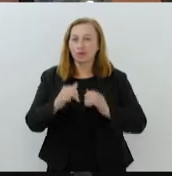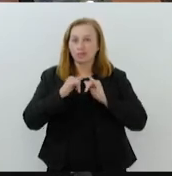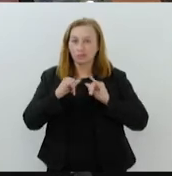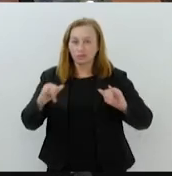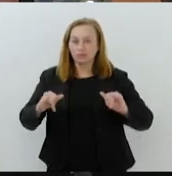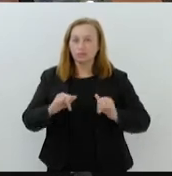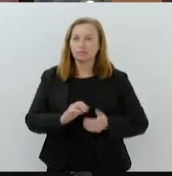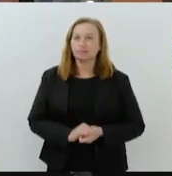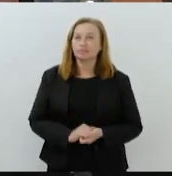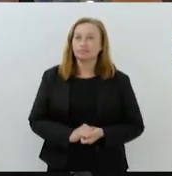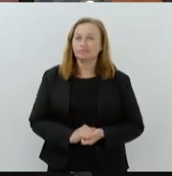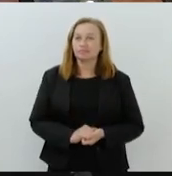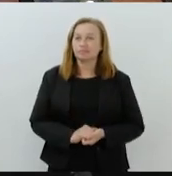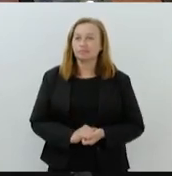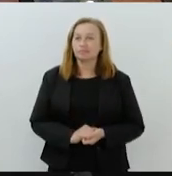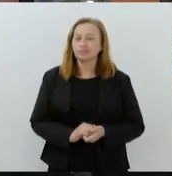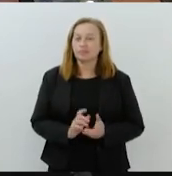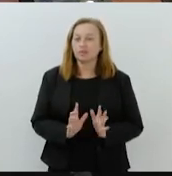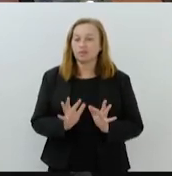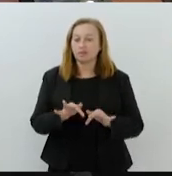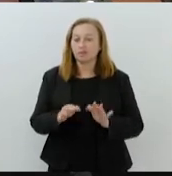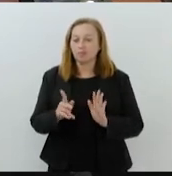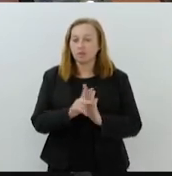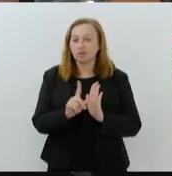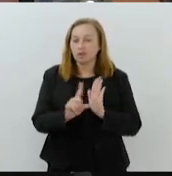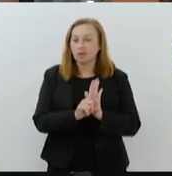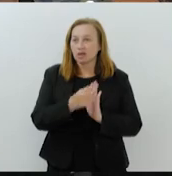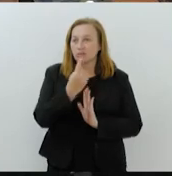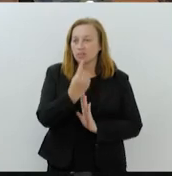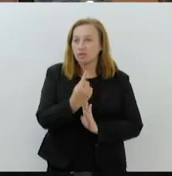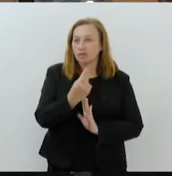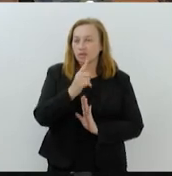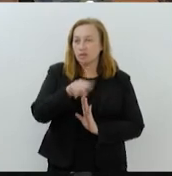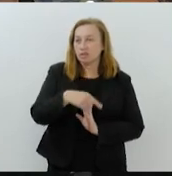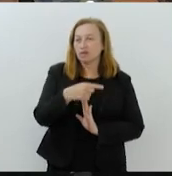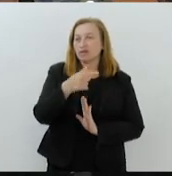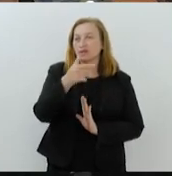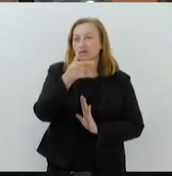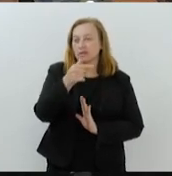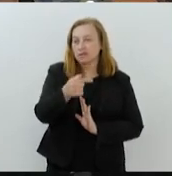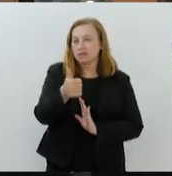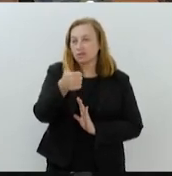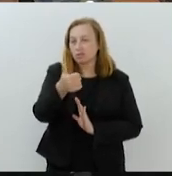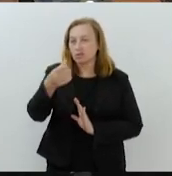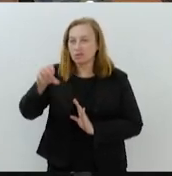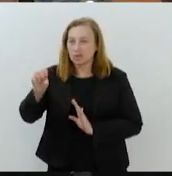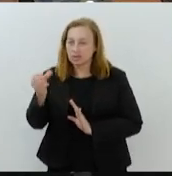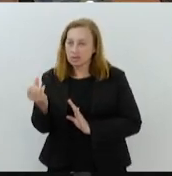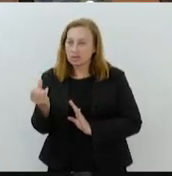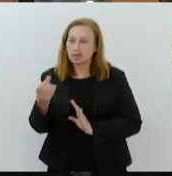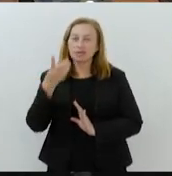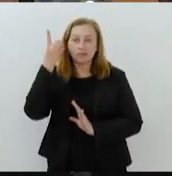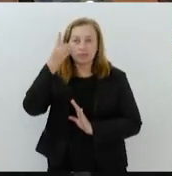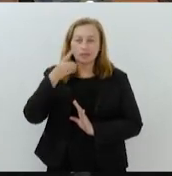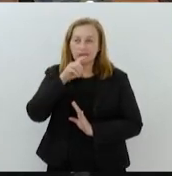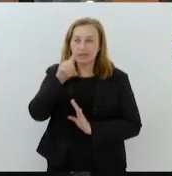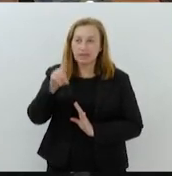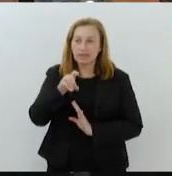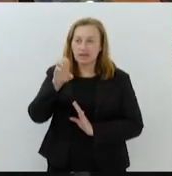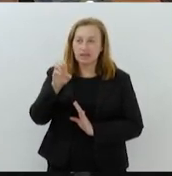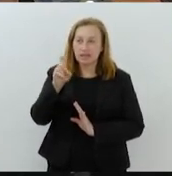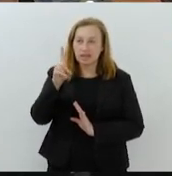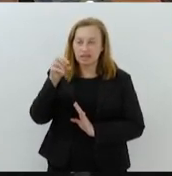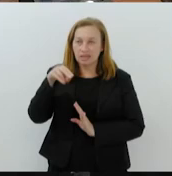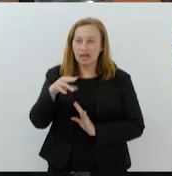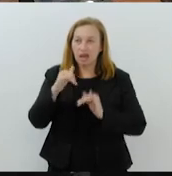Anuncio. Redação final, projeto de lei número 1700 de 2016, de autoria da deputada Zeidan, que dispõe sobre